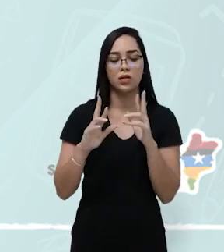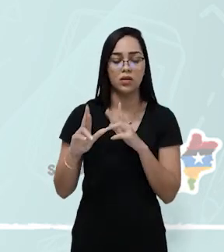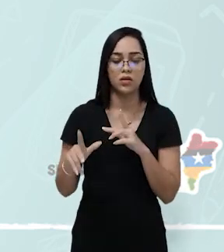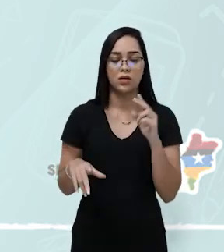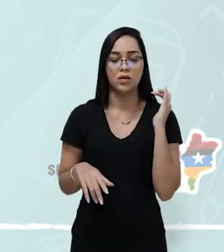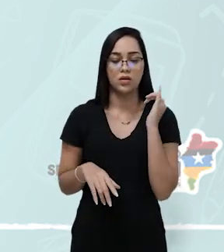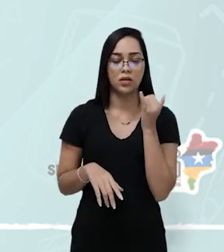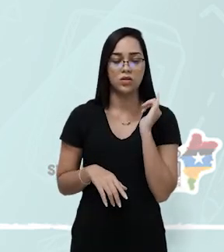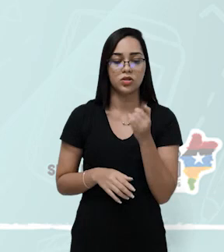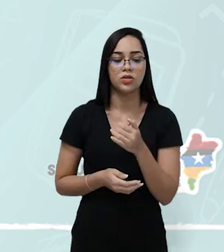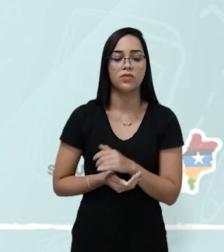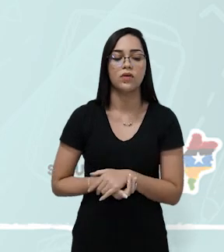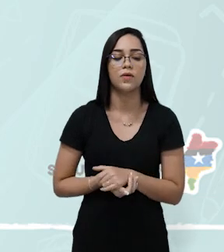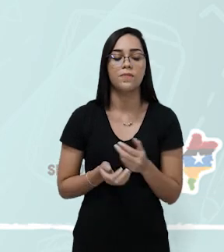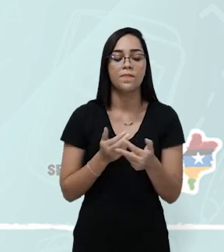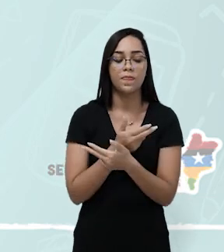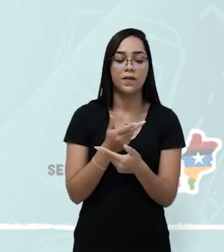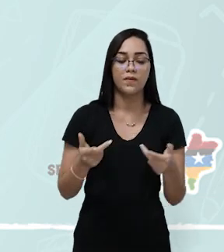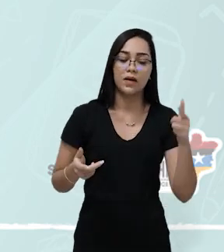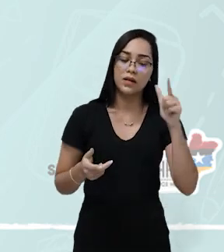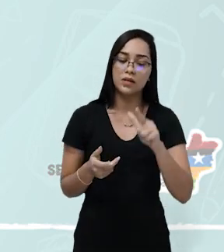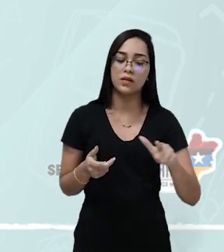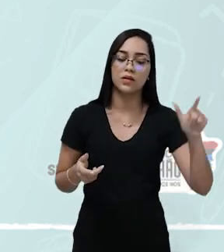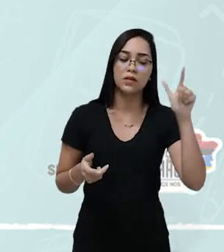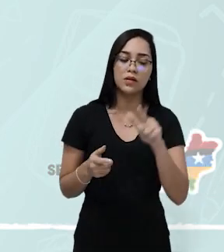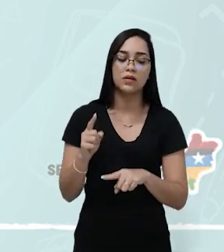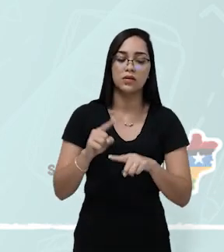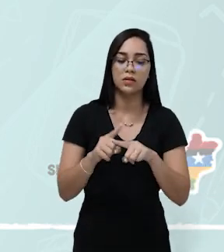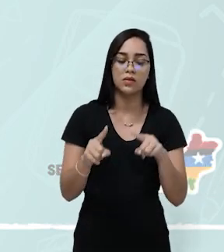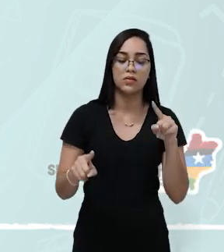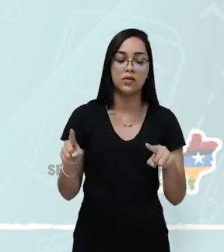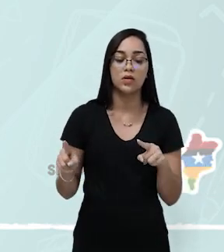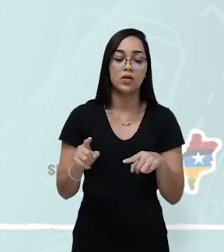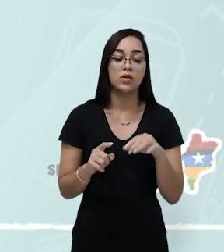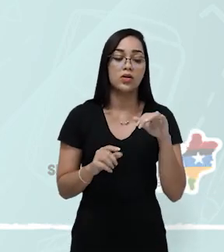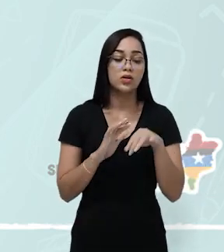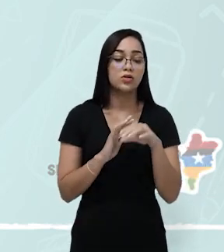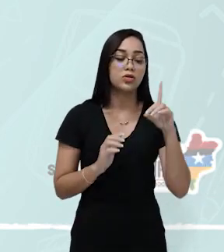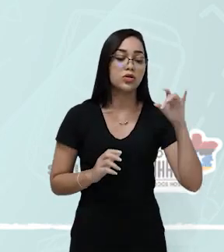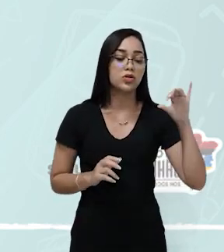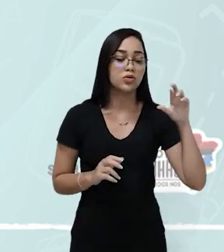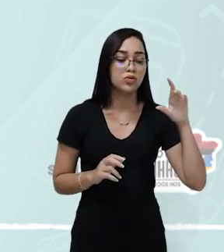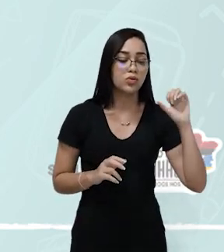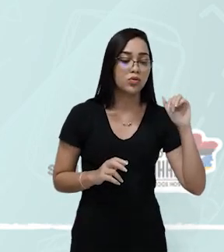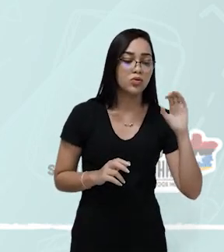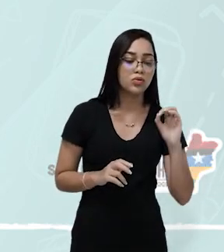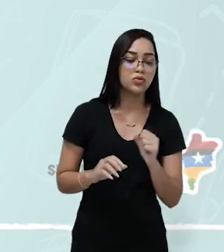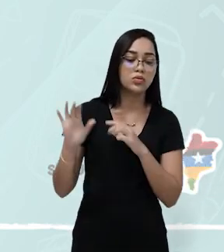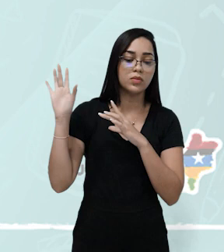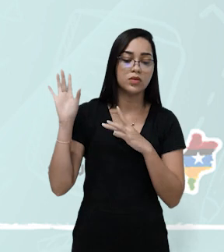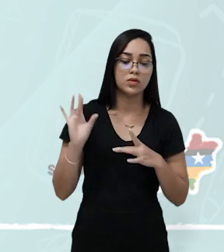de diversas formas de narrativa, variação de formas literárias, discurso de personagens